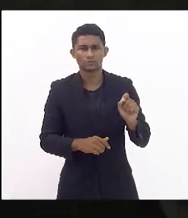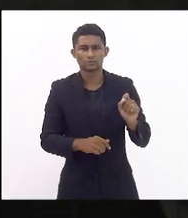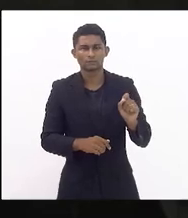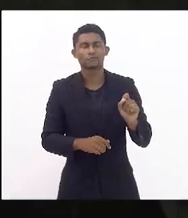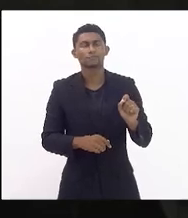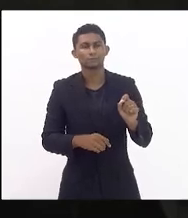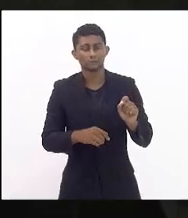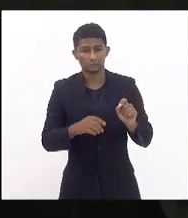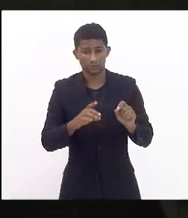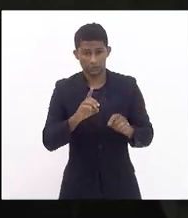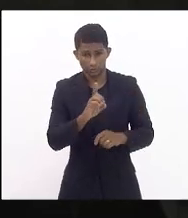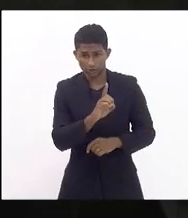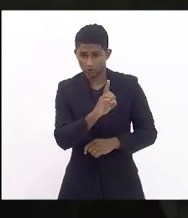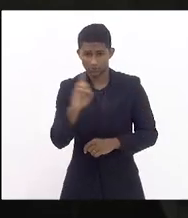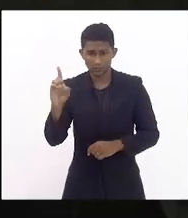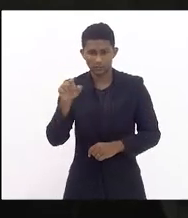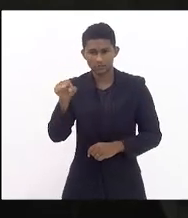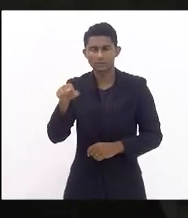assume um papel,